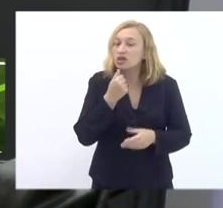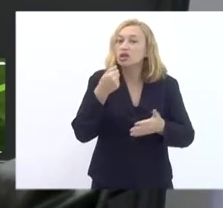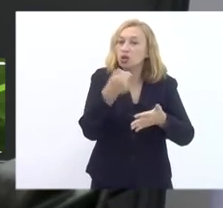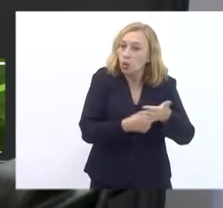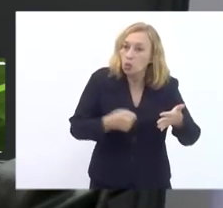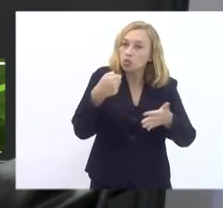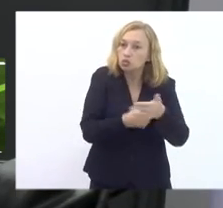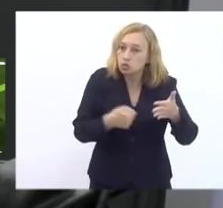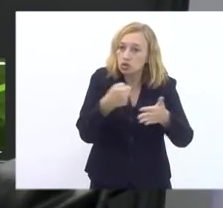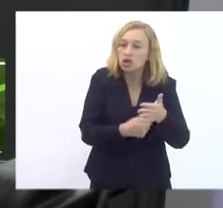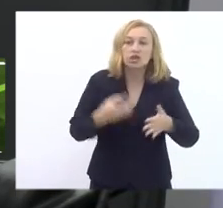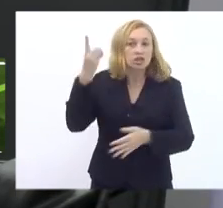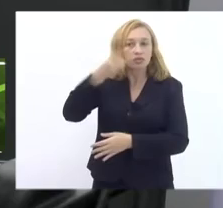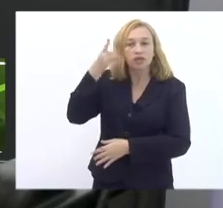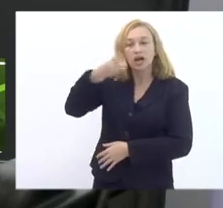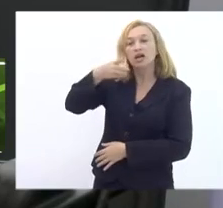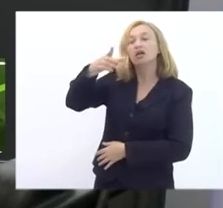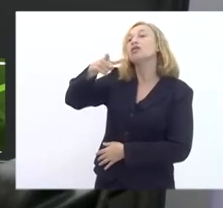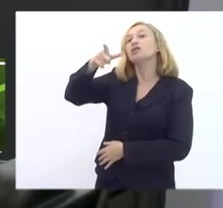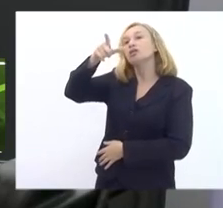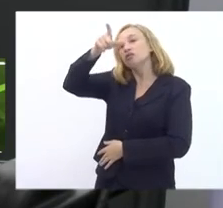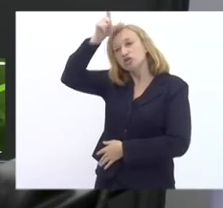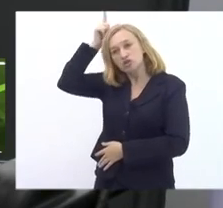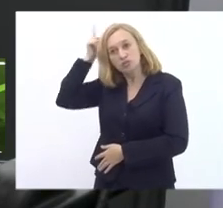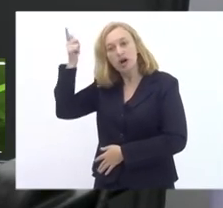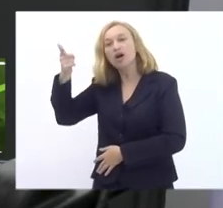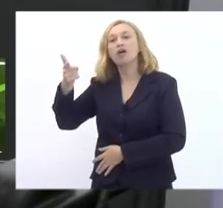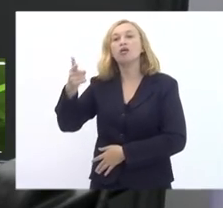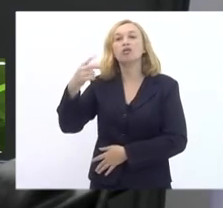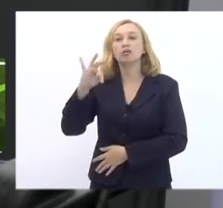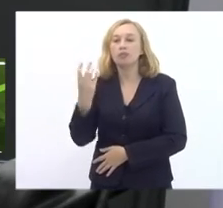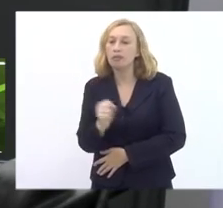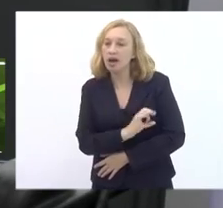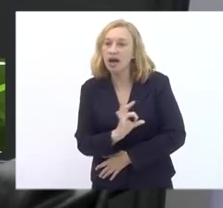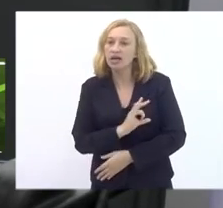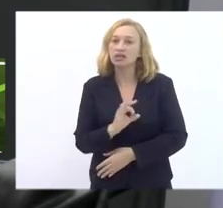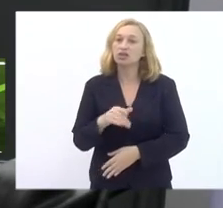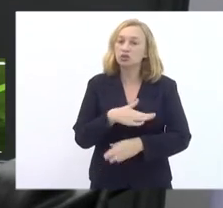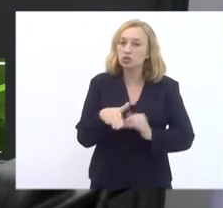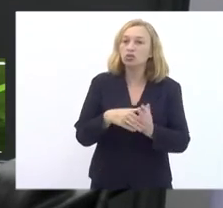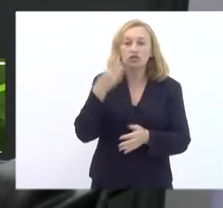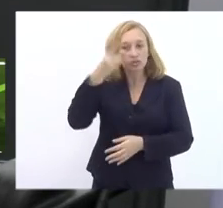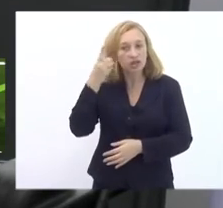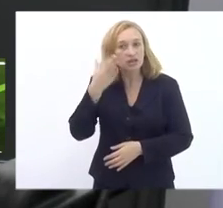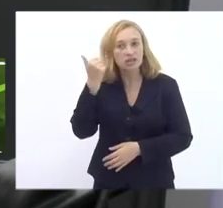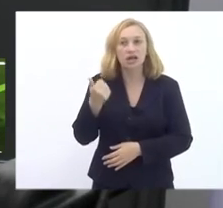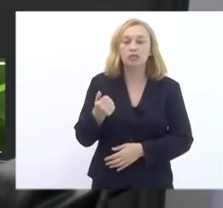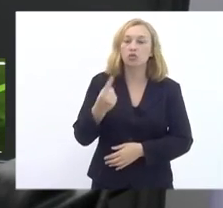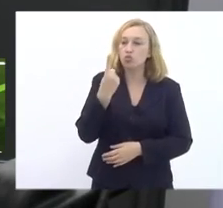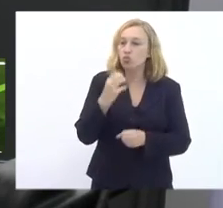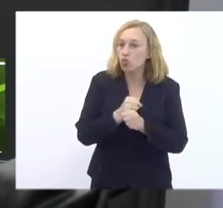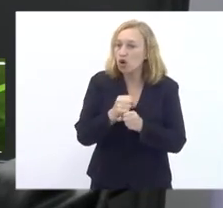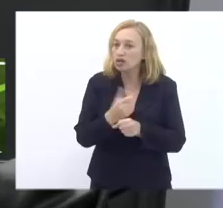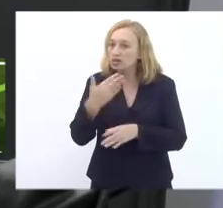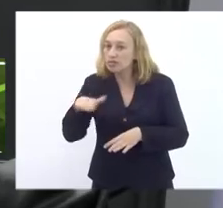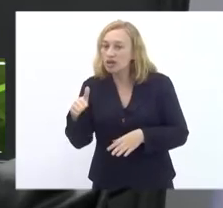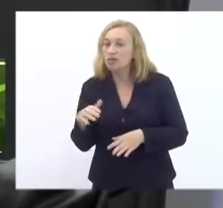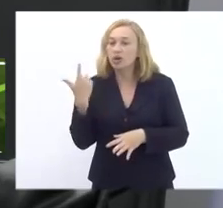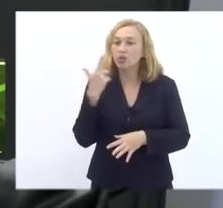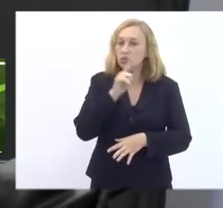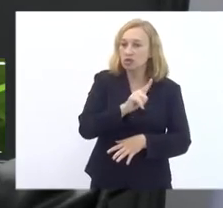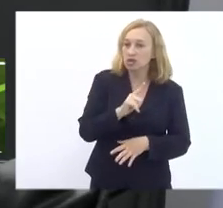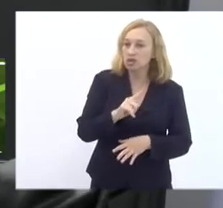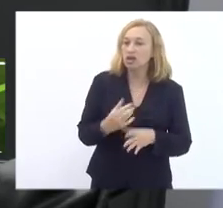guerreando. O deputado Paulo sabe disso, Eliomar, Marta. A maioria dos deputados sabe disso. Um ano e meio para conseguir